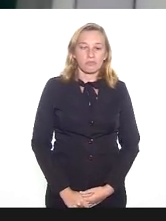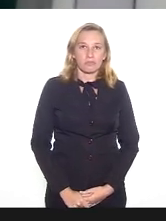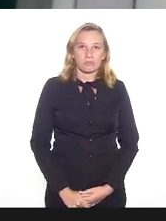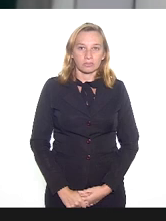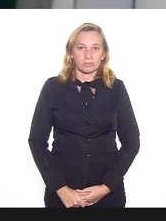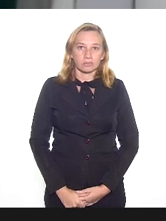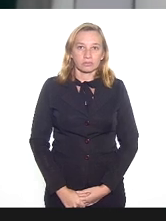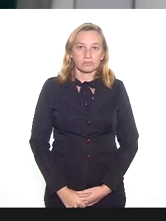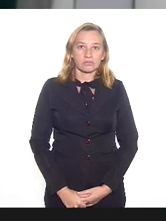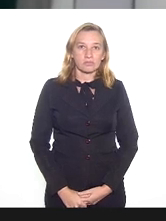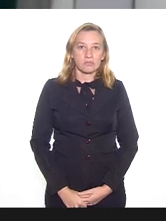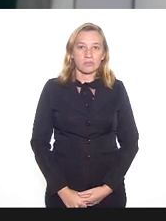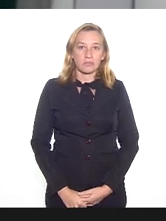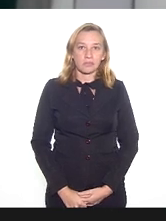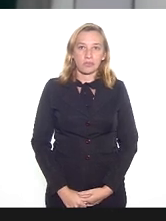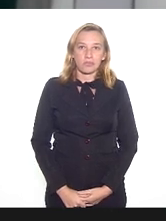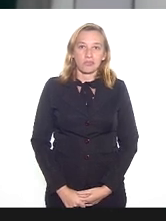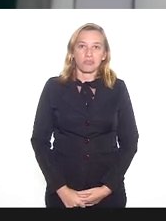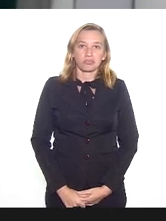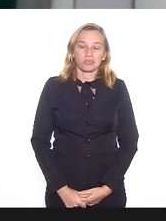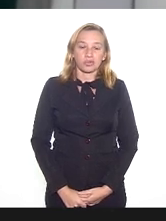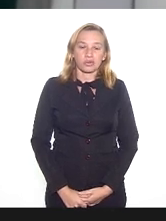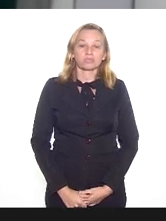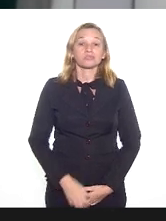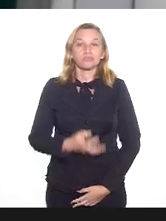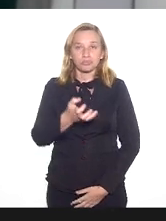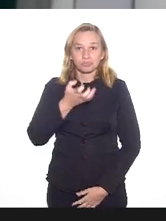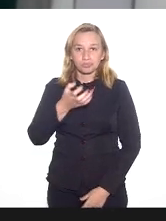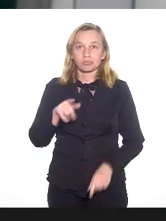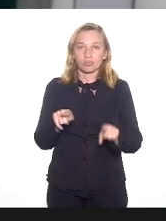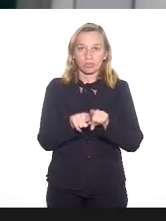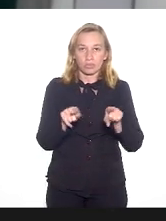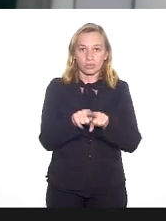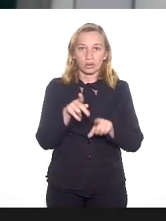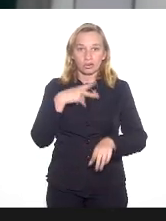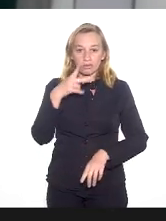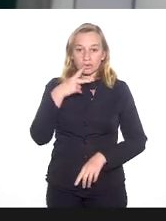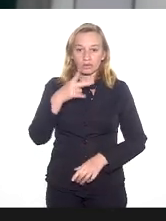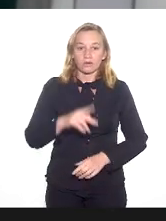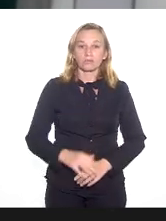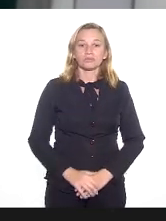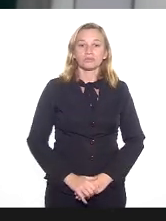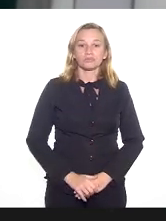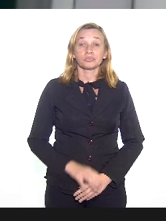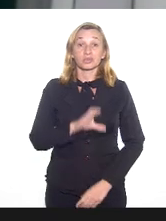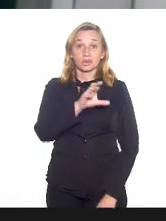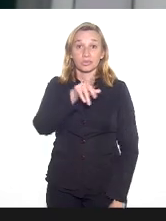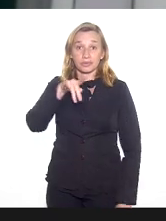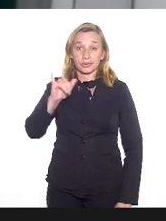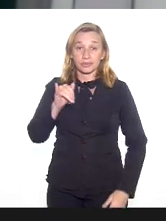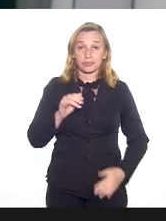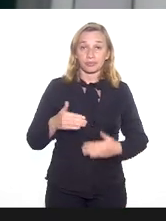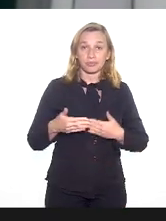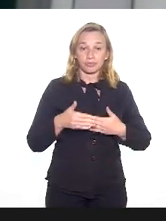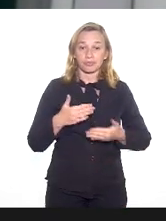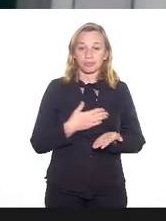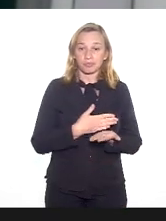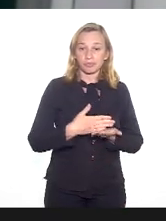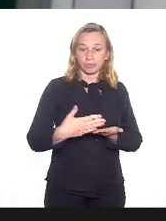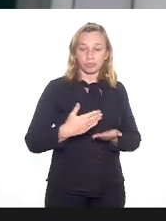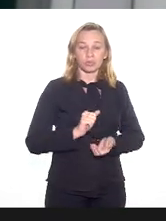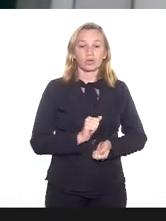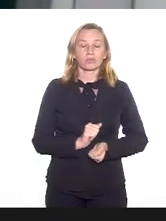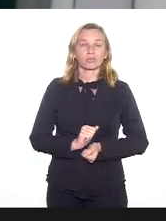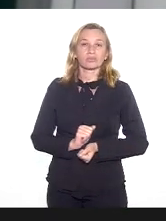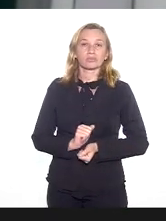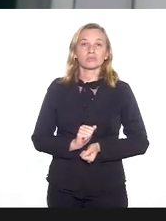disso, eu queria também mencionar que, no transcurso dessa CPI, que